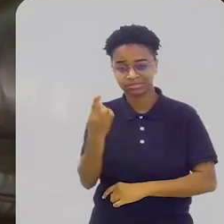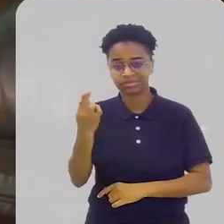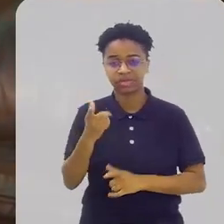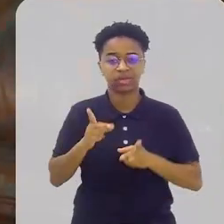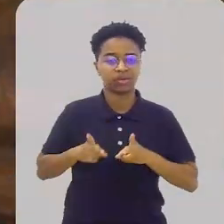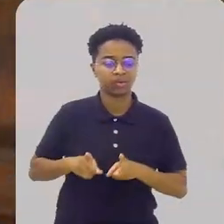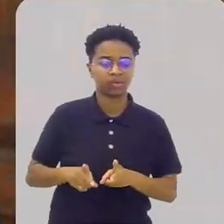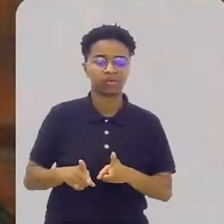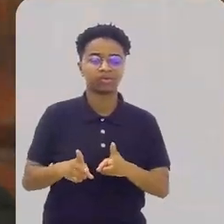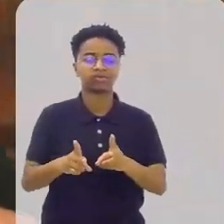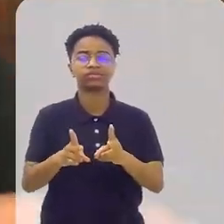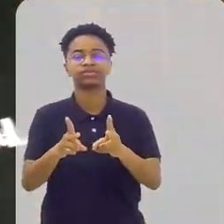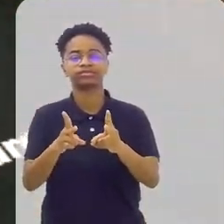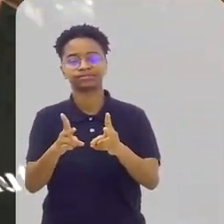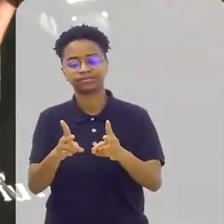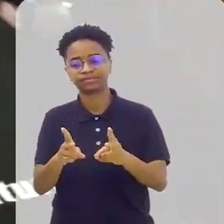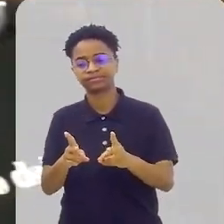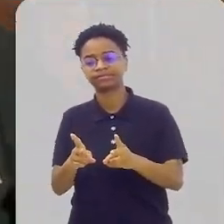acabar